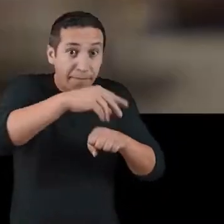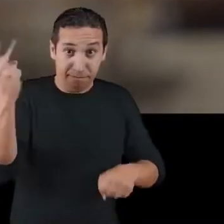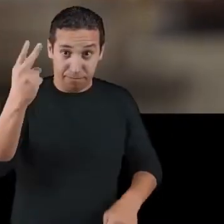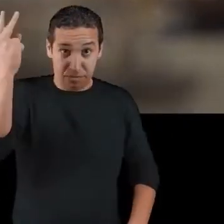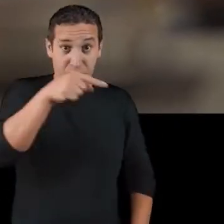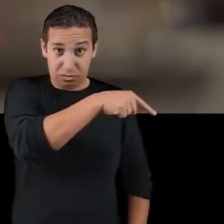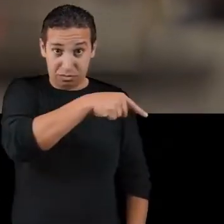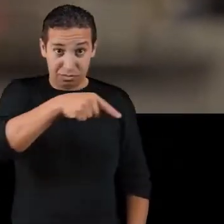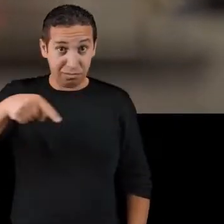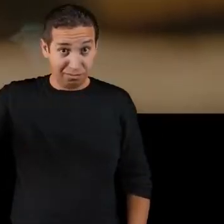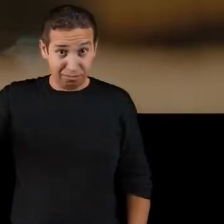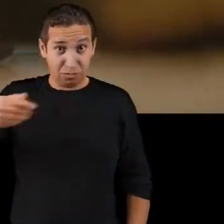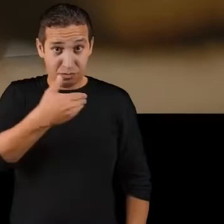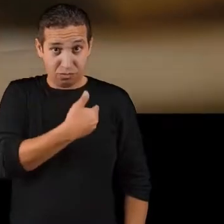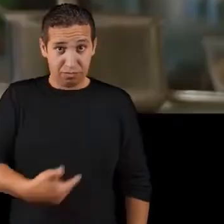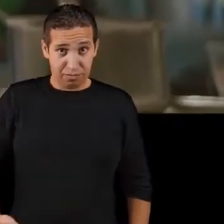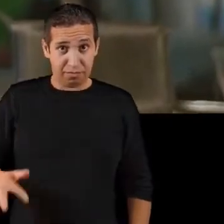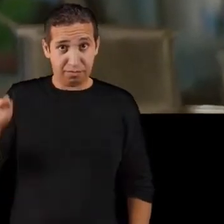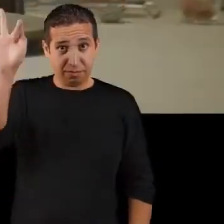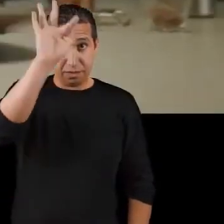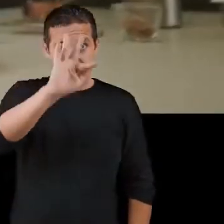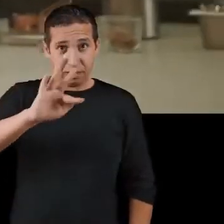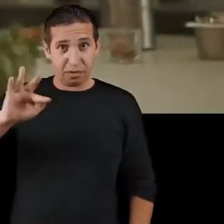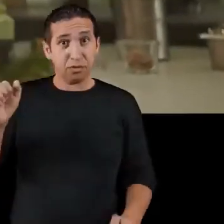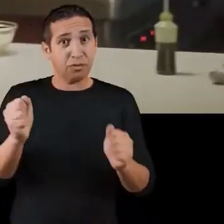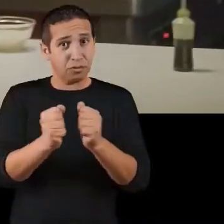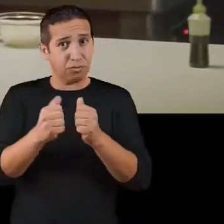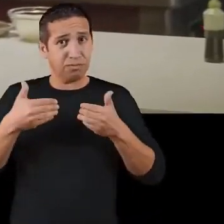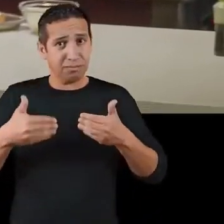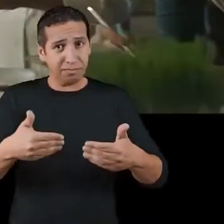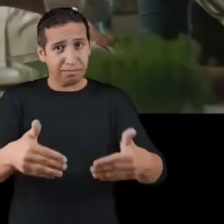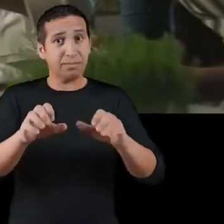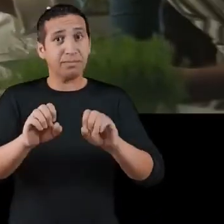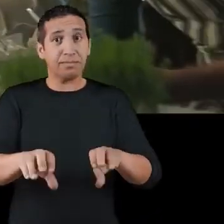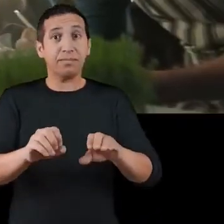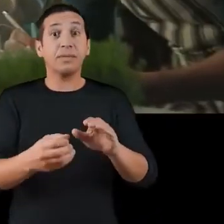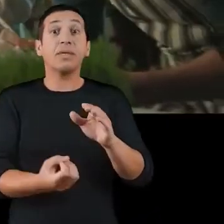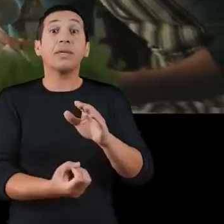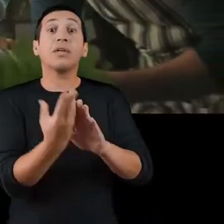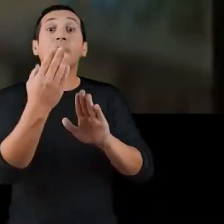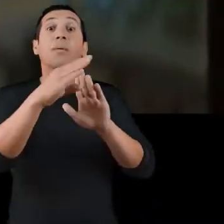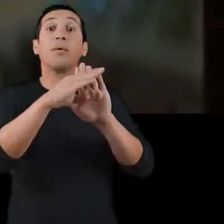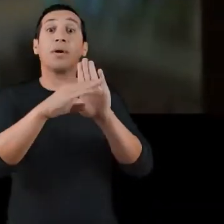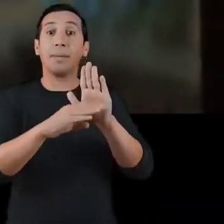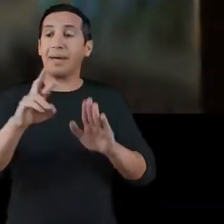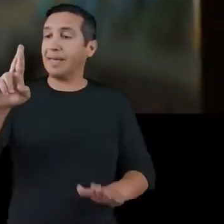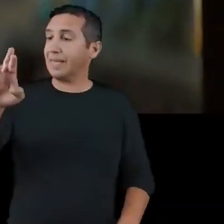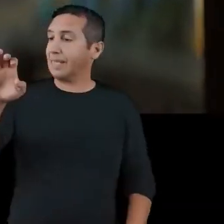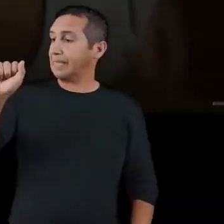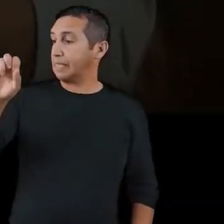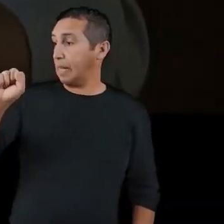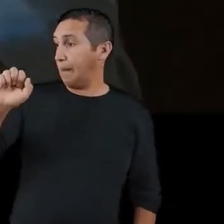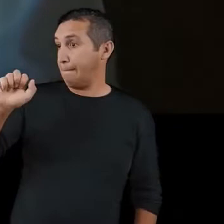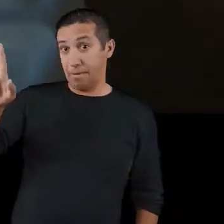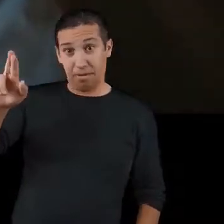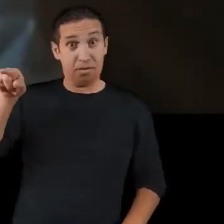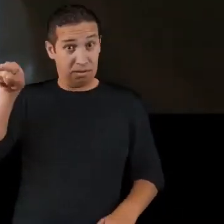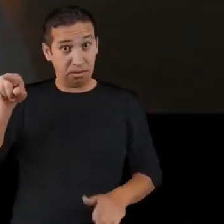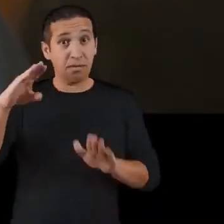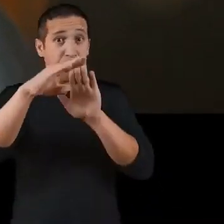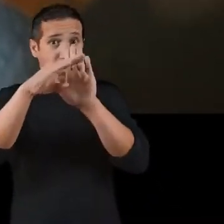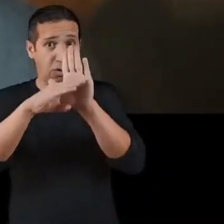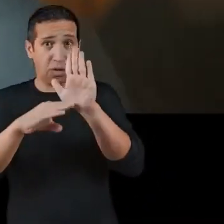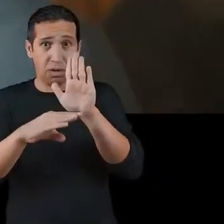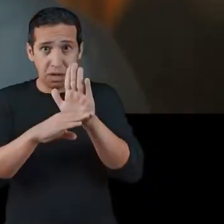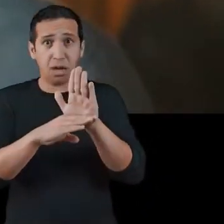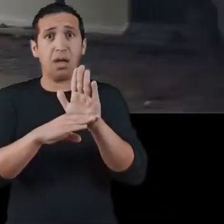Para valorizar esses conhecimentos que adquirimos ao longo do tempo, o Governo Federal, por meio do Ministério da Educação, criou o ReSaber, um